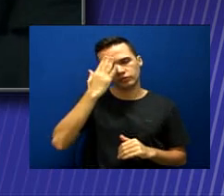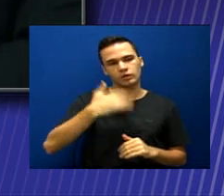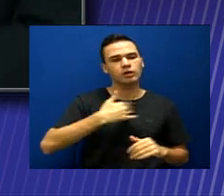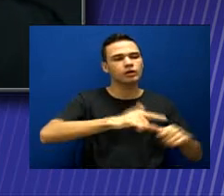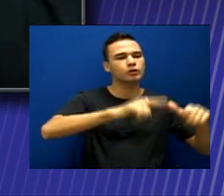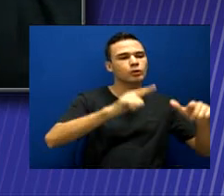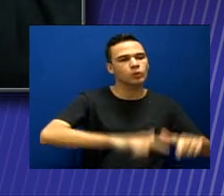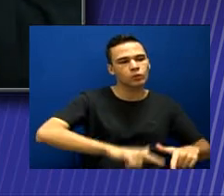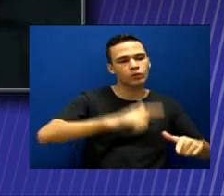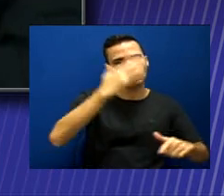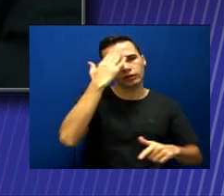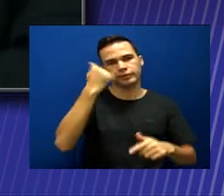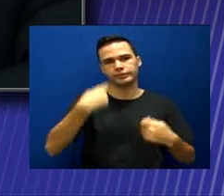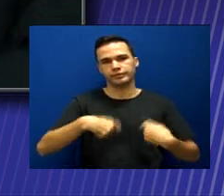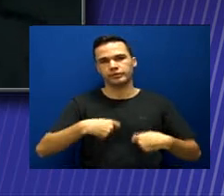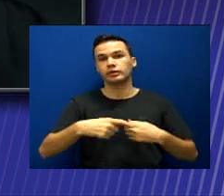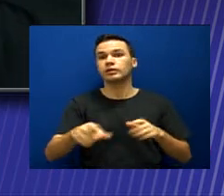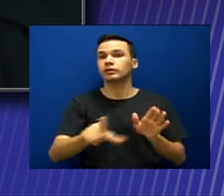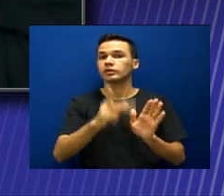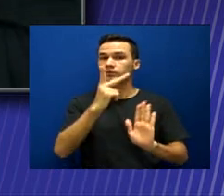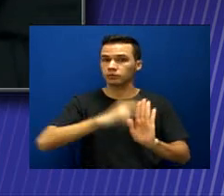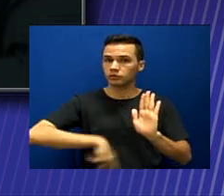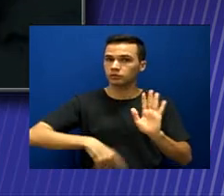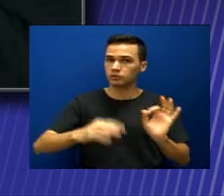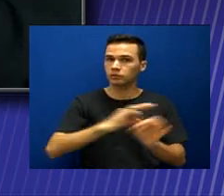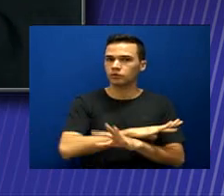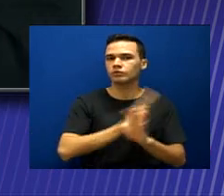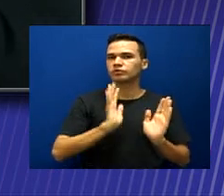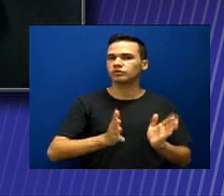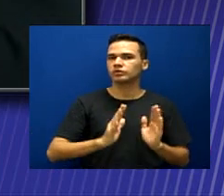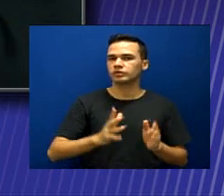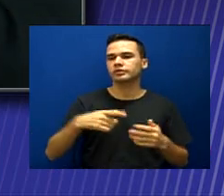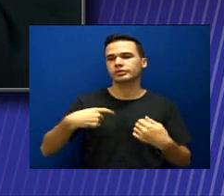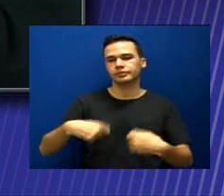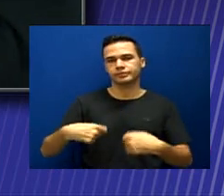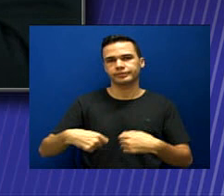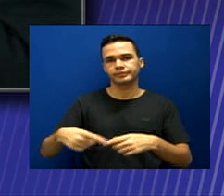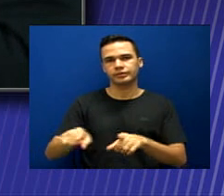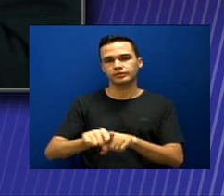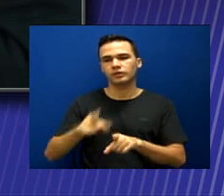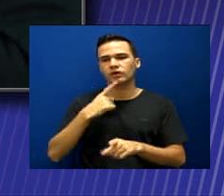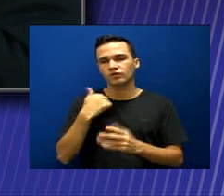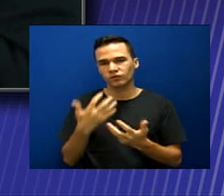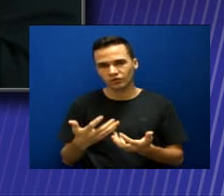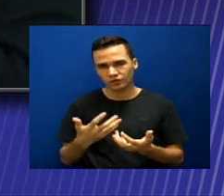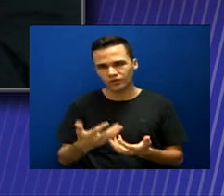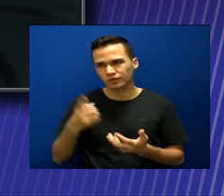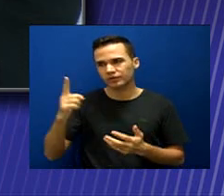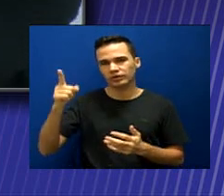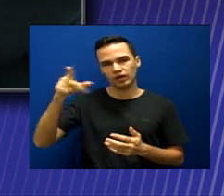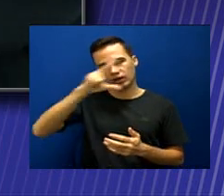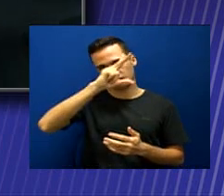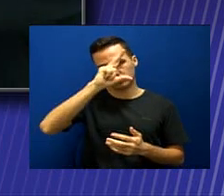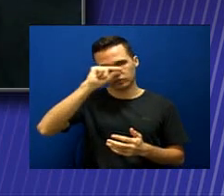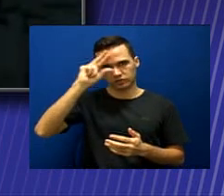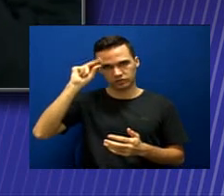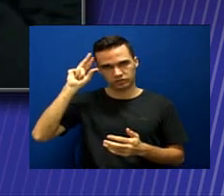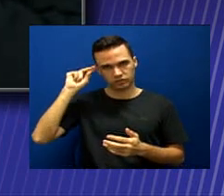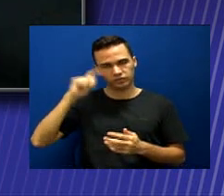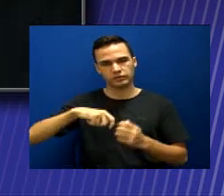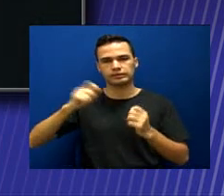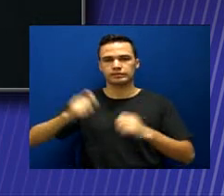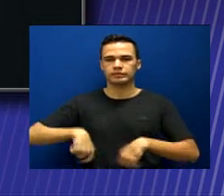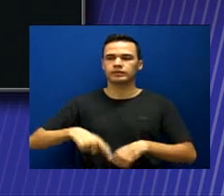local, que tem que ter um pré-projeto, que tem que ter um projeto, tem que ter uma vontade política do executivo de receber